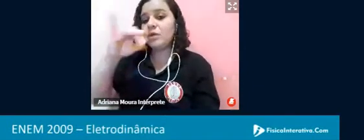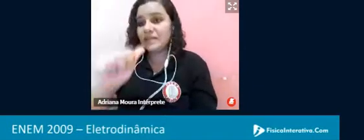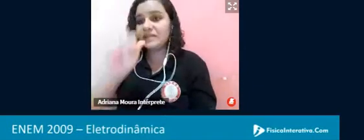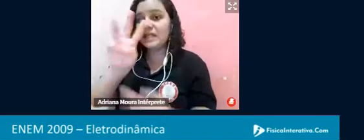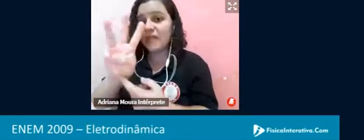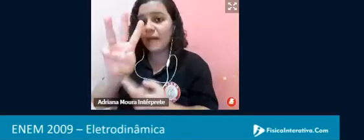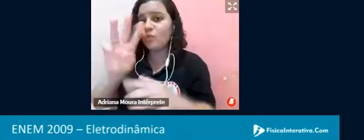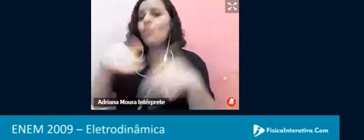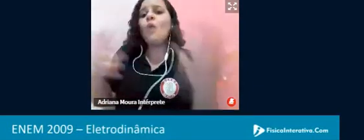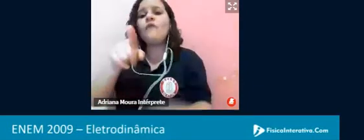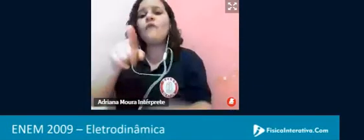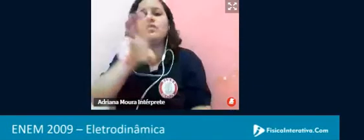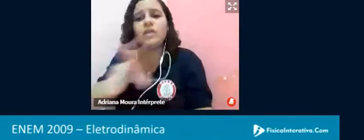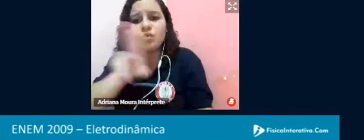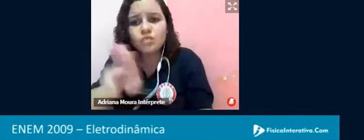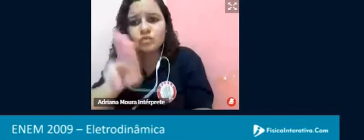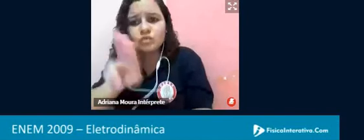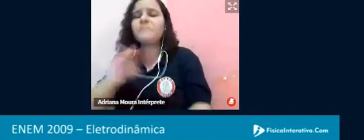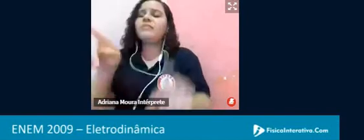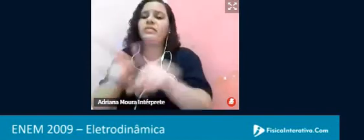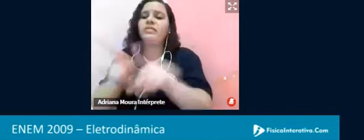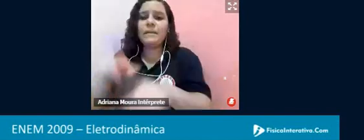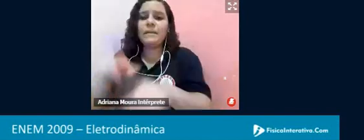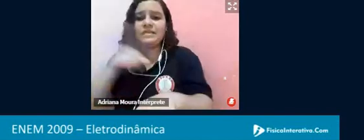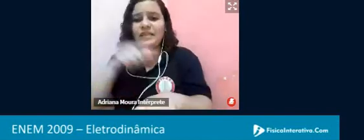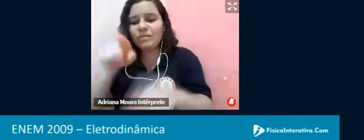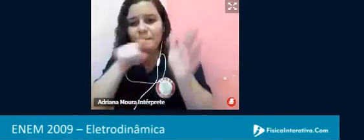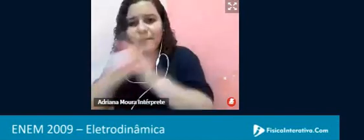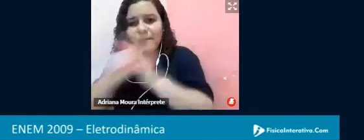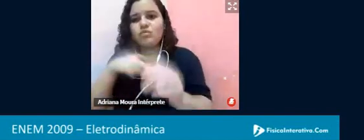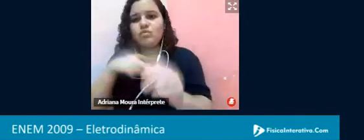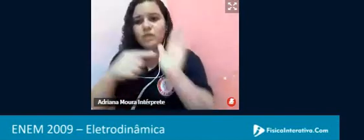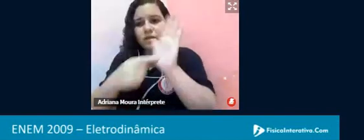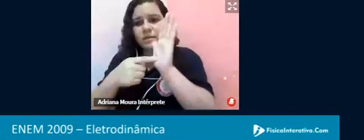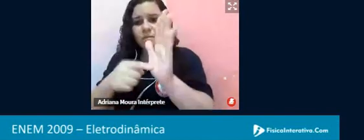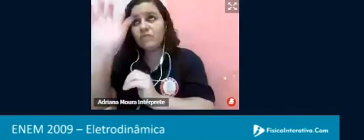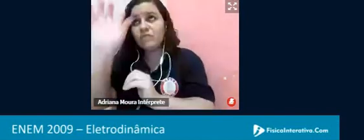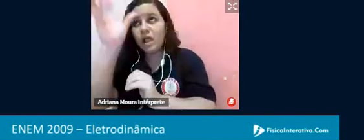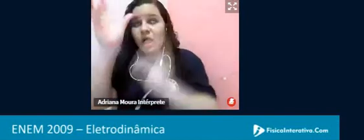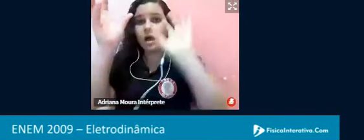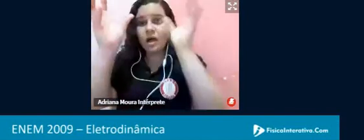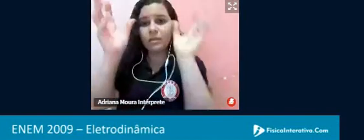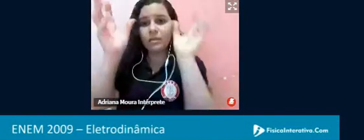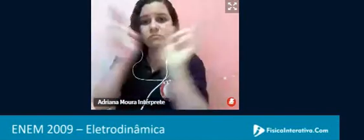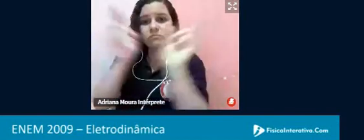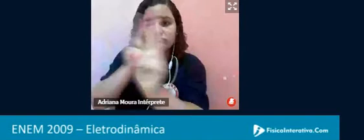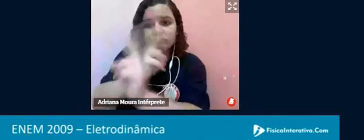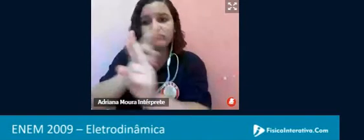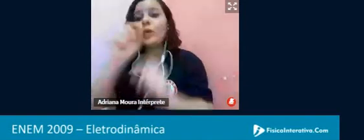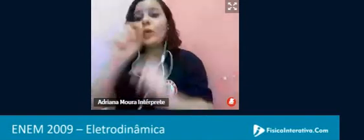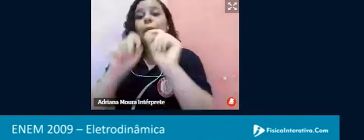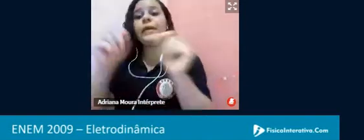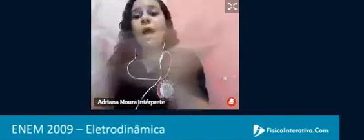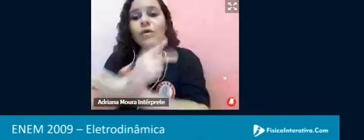Aqui, por exemplo, é uma questão que envolve associação de lâmpadas. E aí, a associação de lâmpadas, ele vai perguntar o que vai acontecer com o brilho